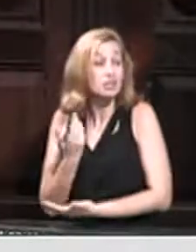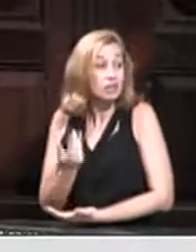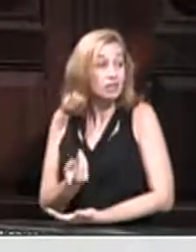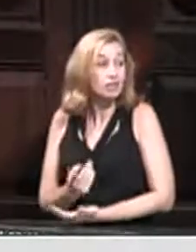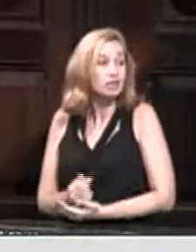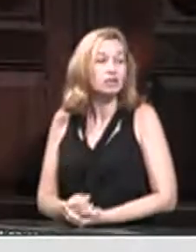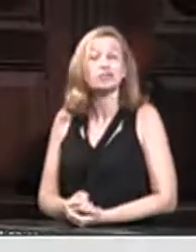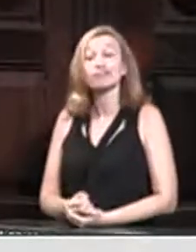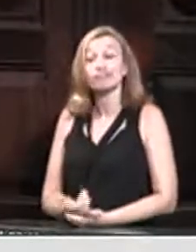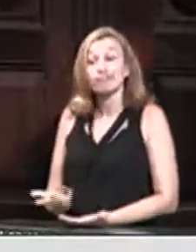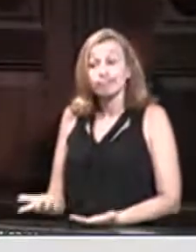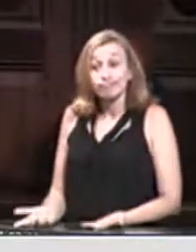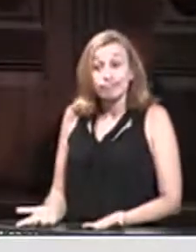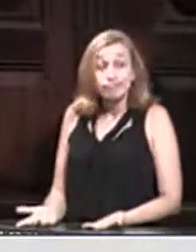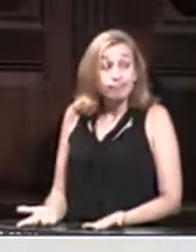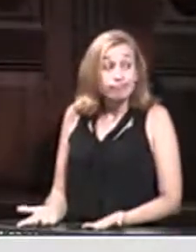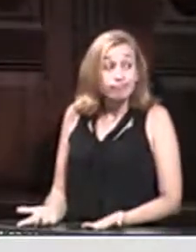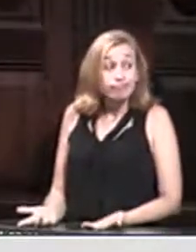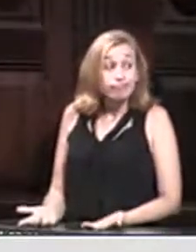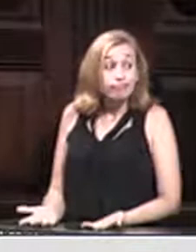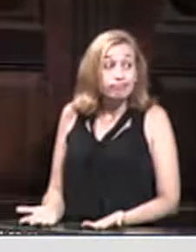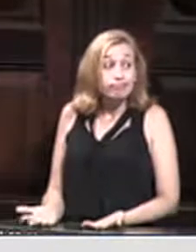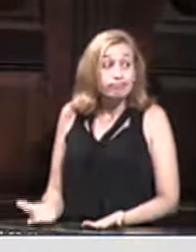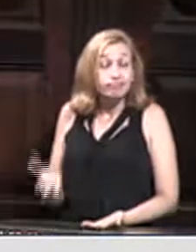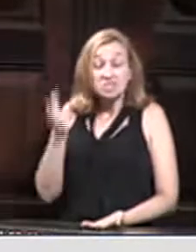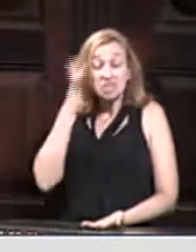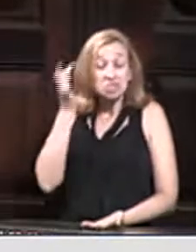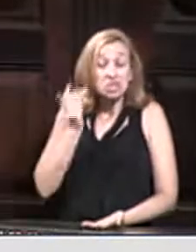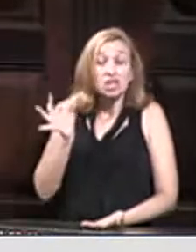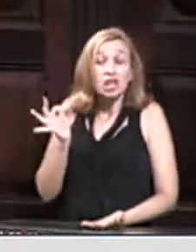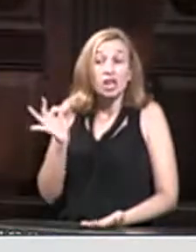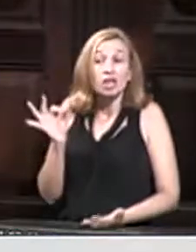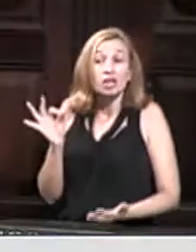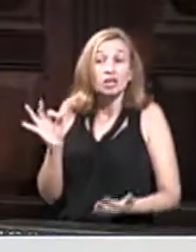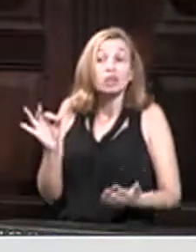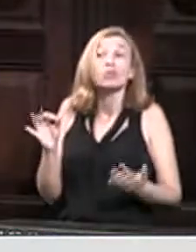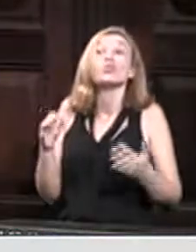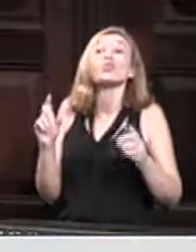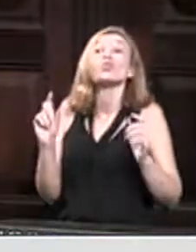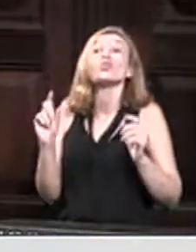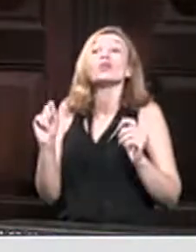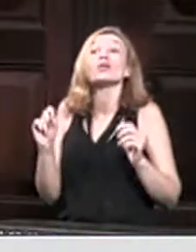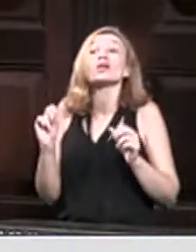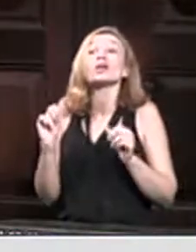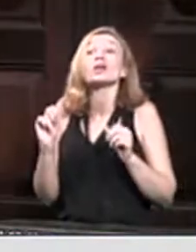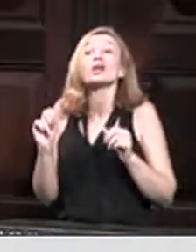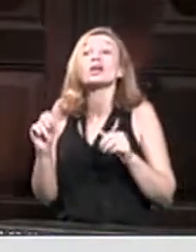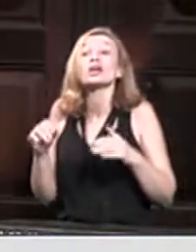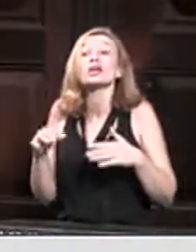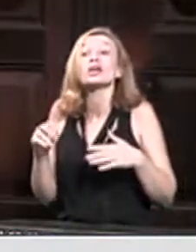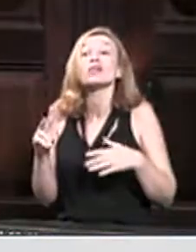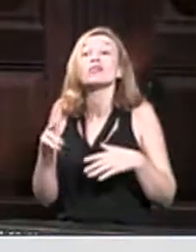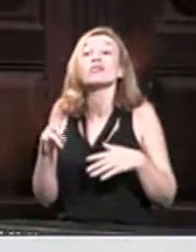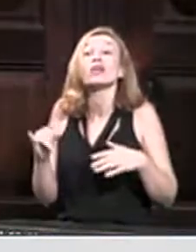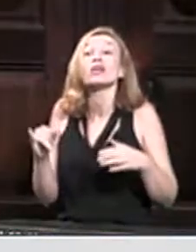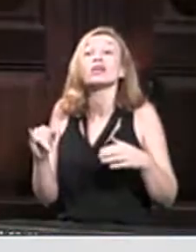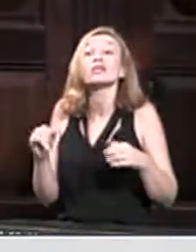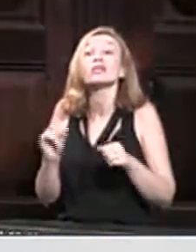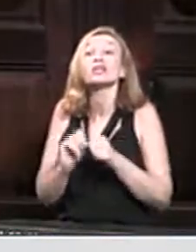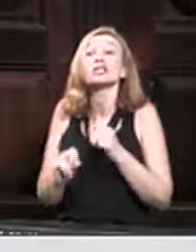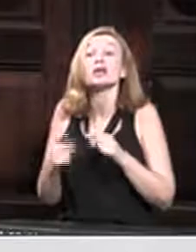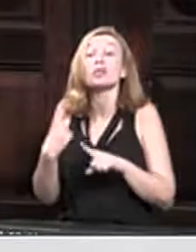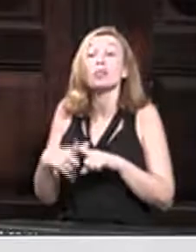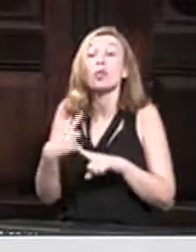E aí, não sei qual será a reação, porque os